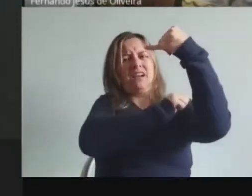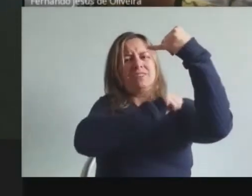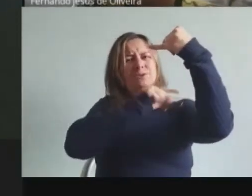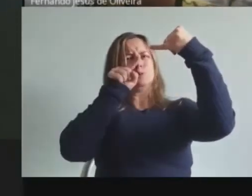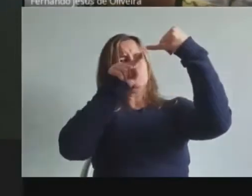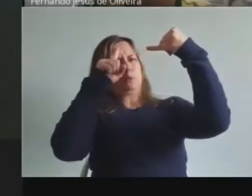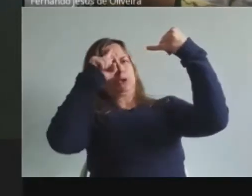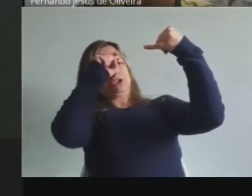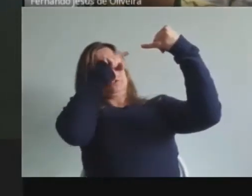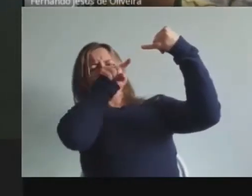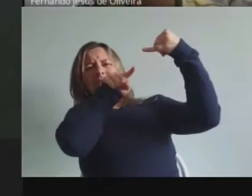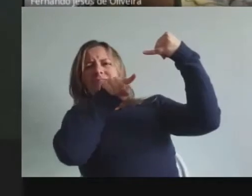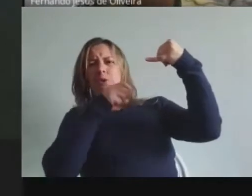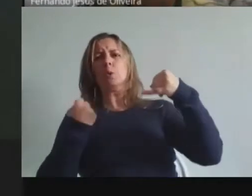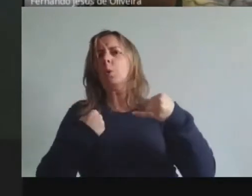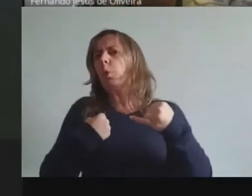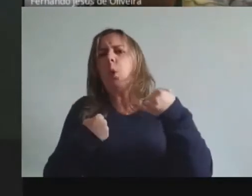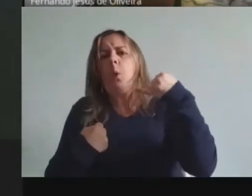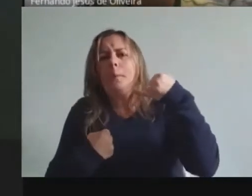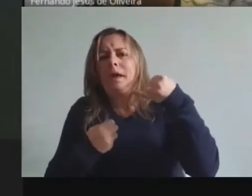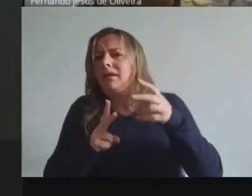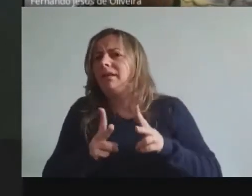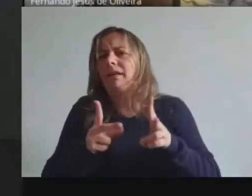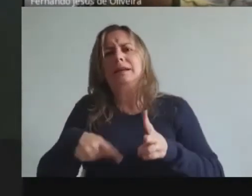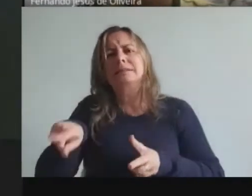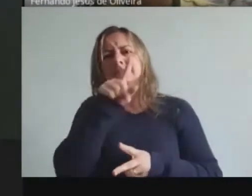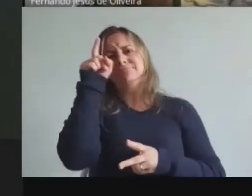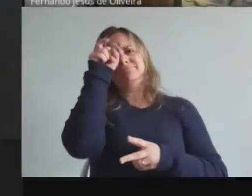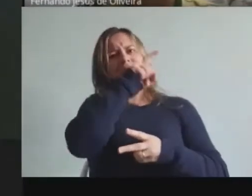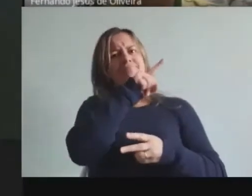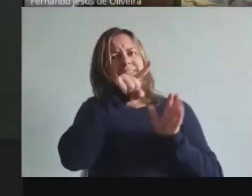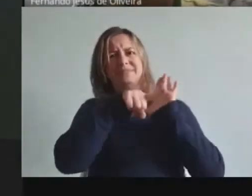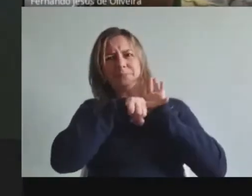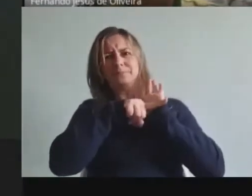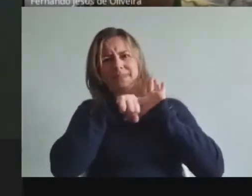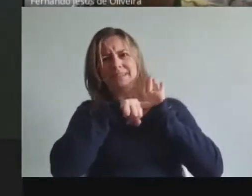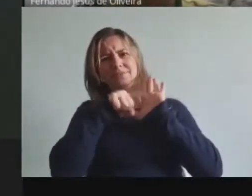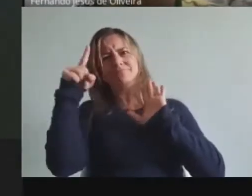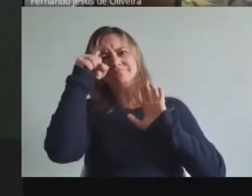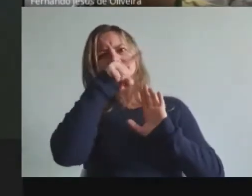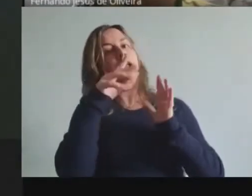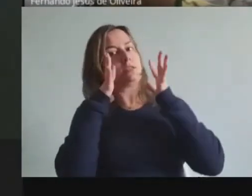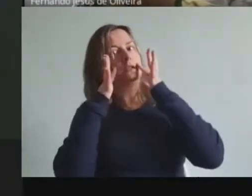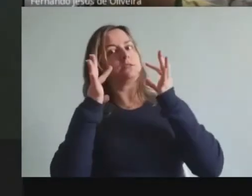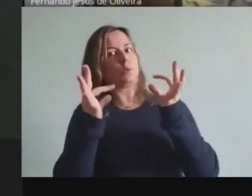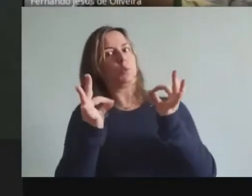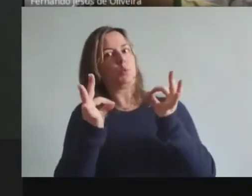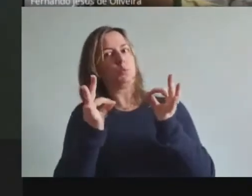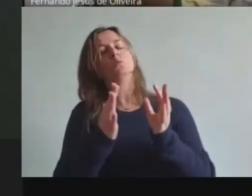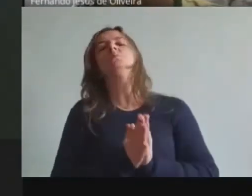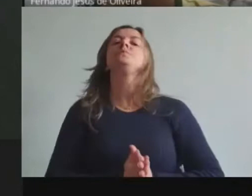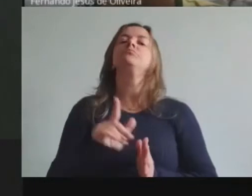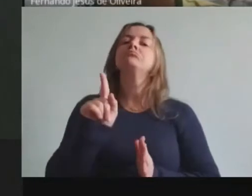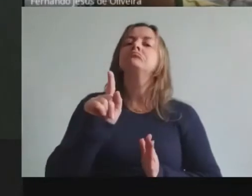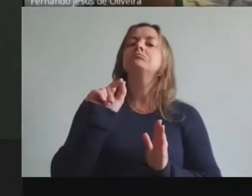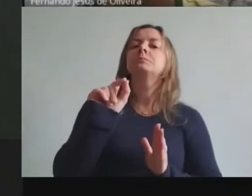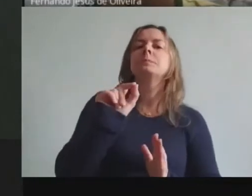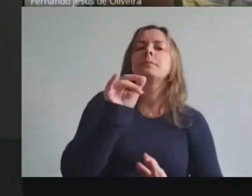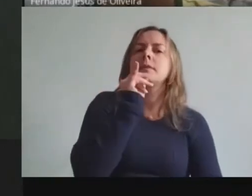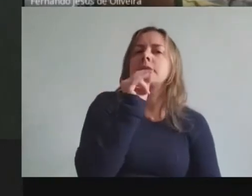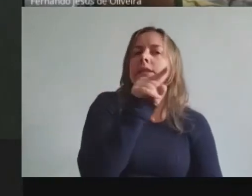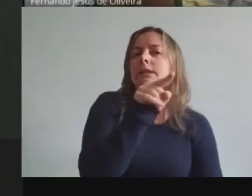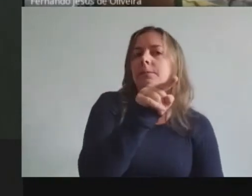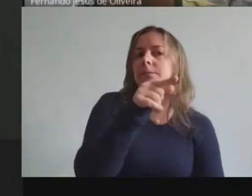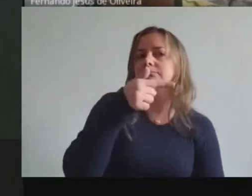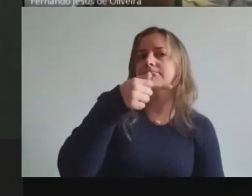potência negativa, com número negativo em geral, né? Então, presta atenção. A gente tem lá 789